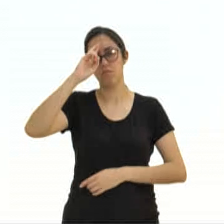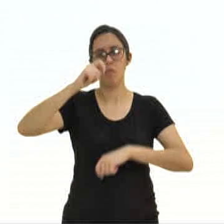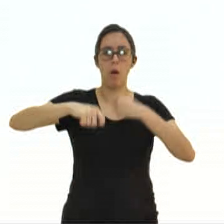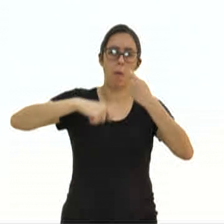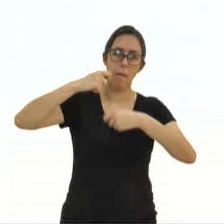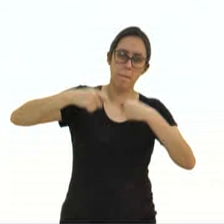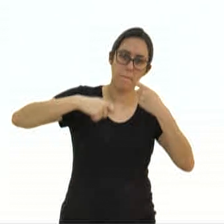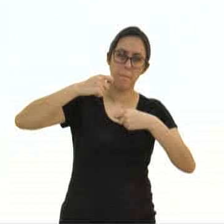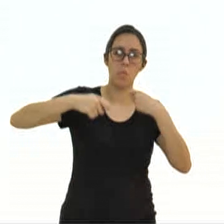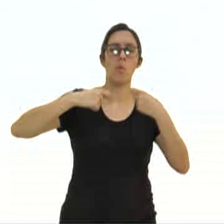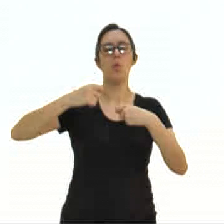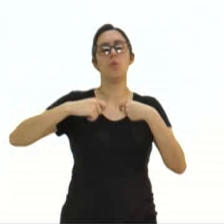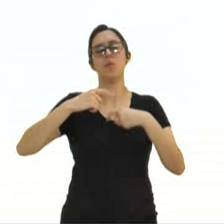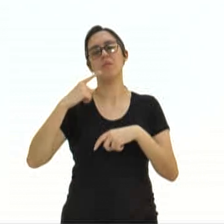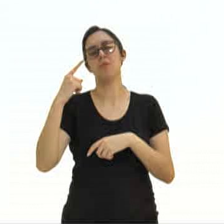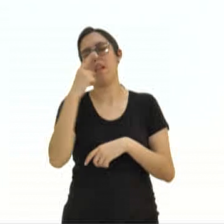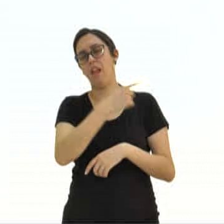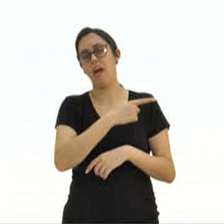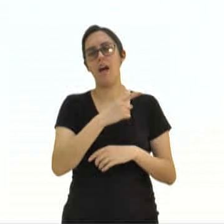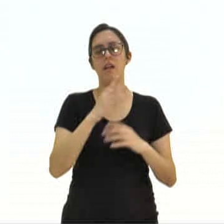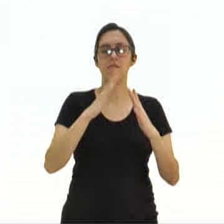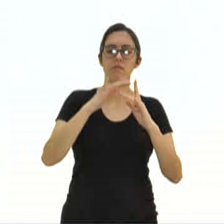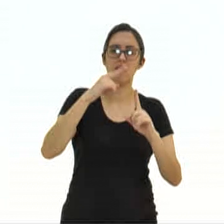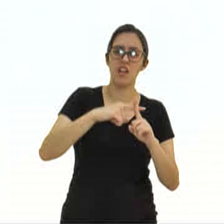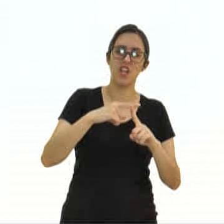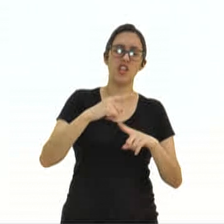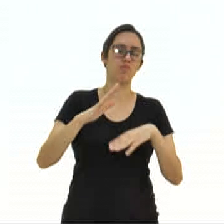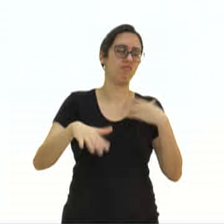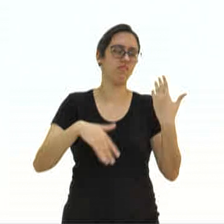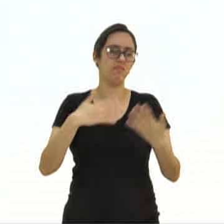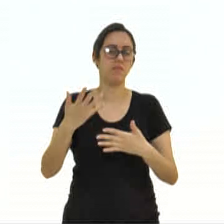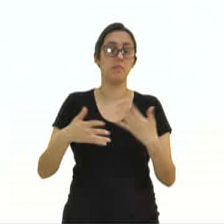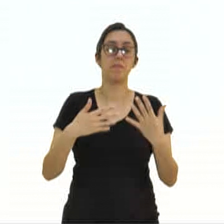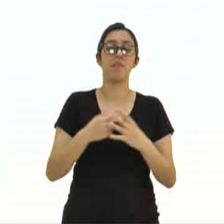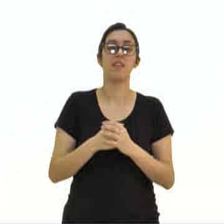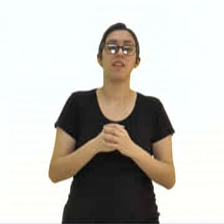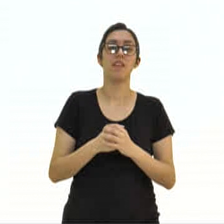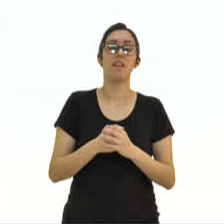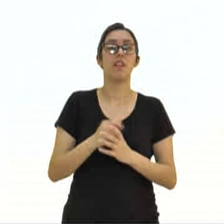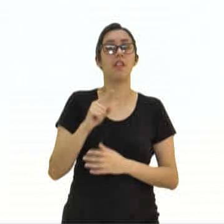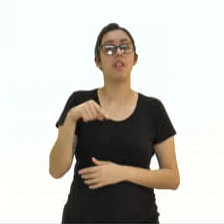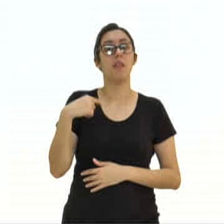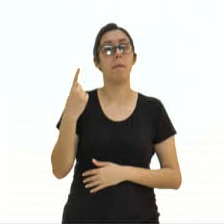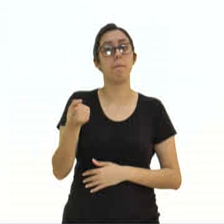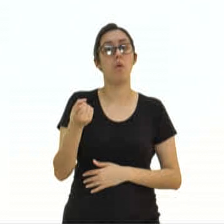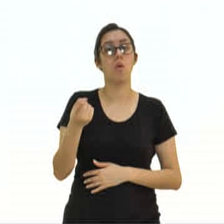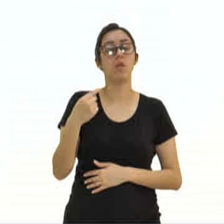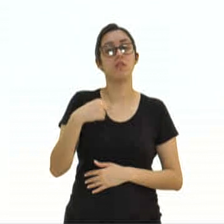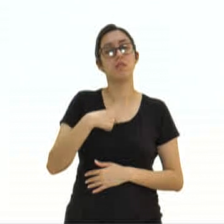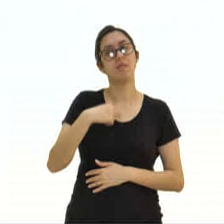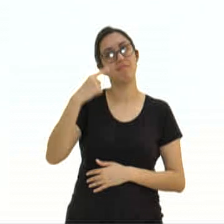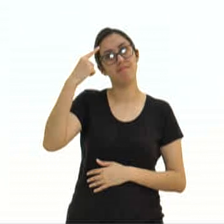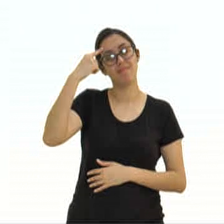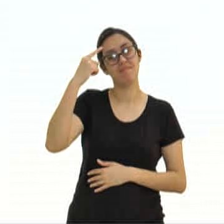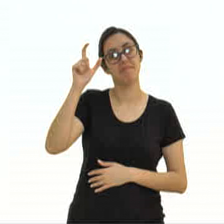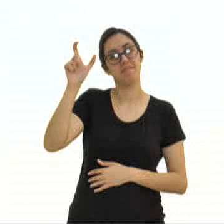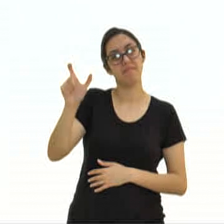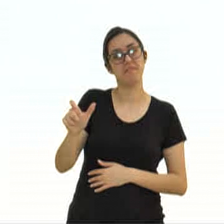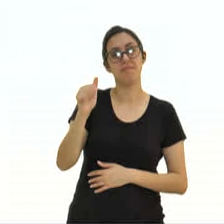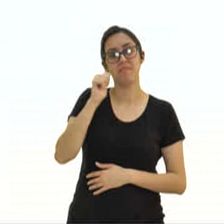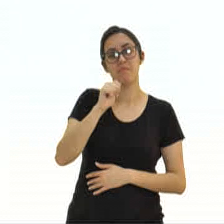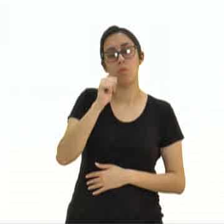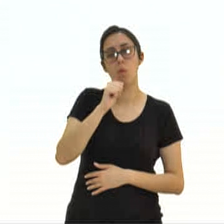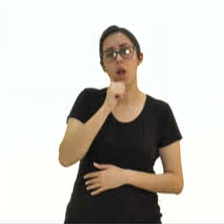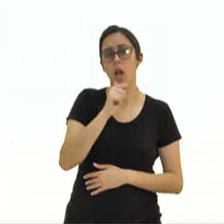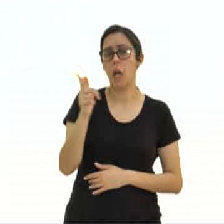igreja, sem excitar a curiosidade de Conceição. Durante o dia, achei-a como sempre, natural, benigna,